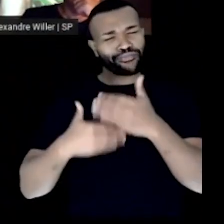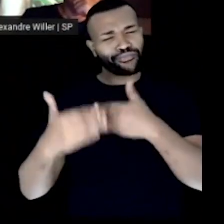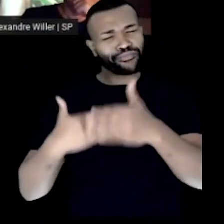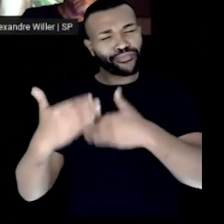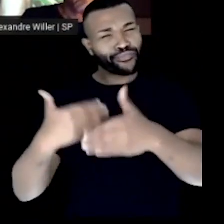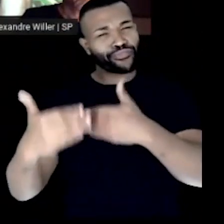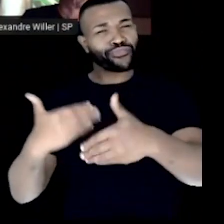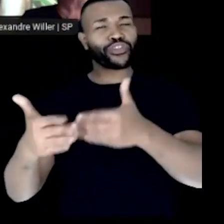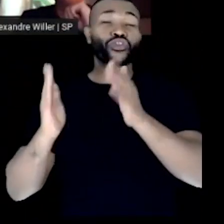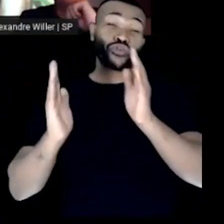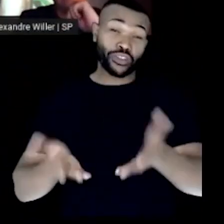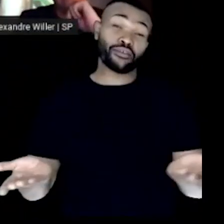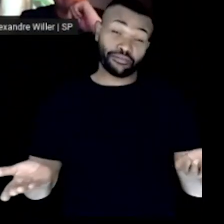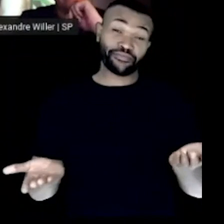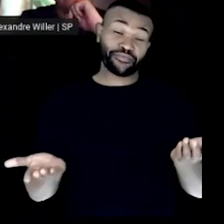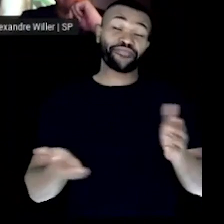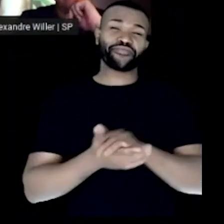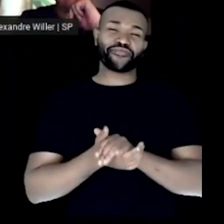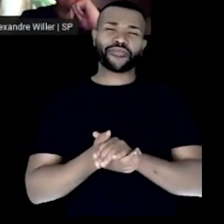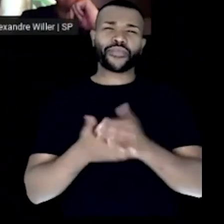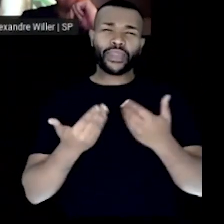consiga ir cada vez mais longe com o frontispício.